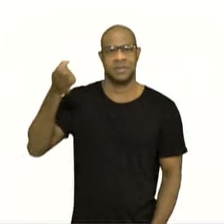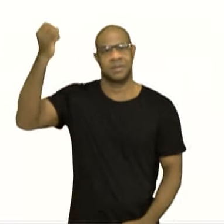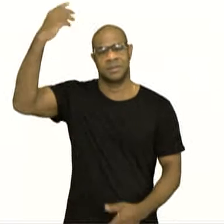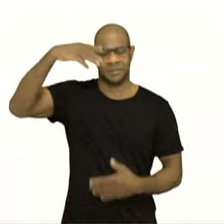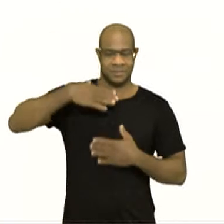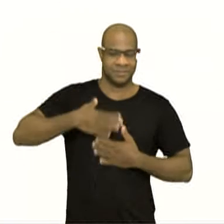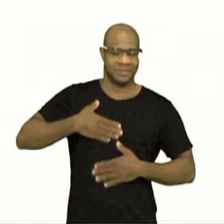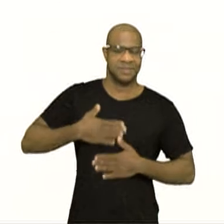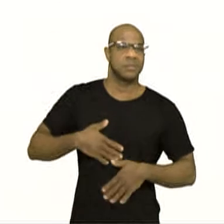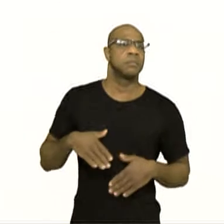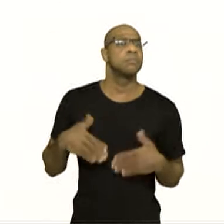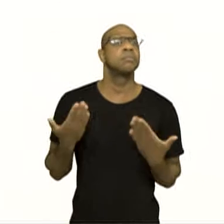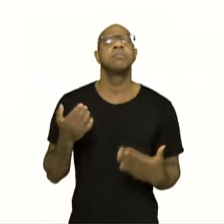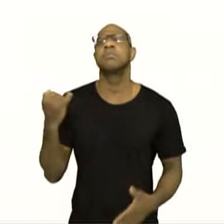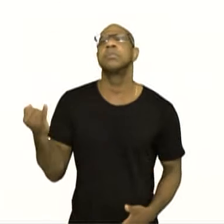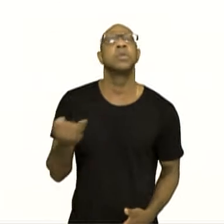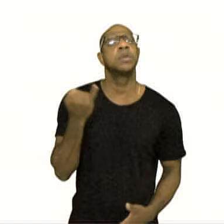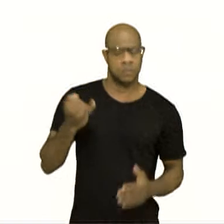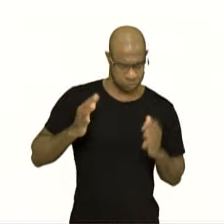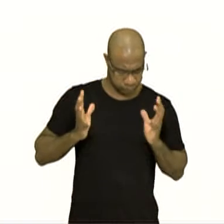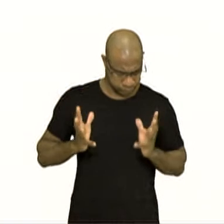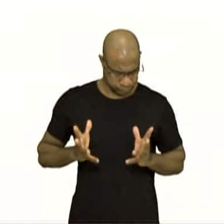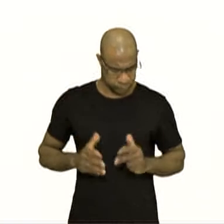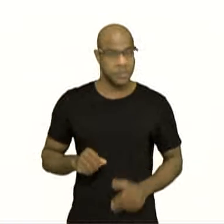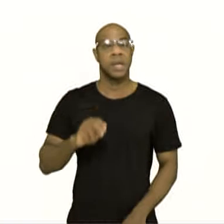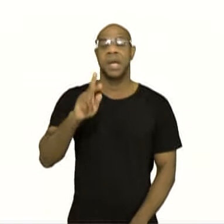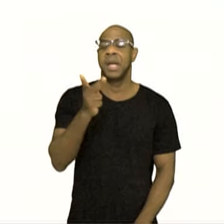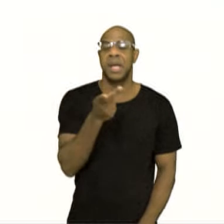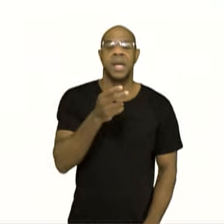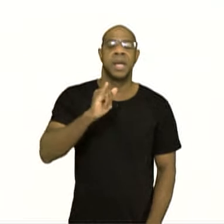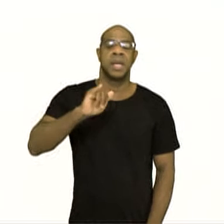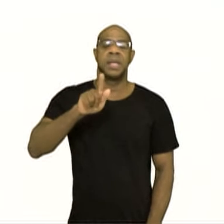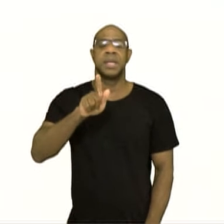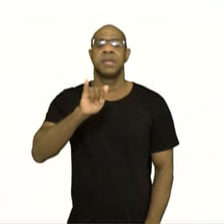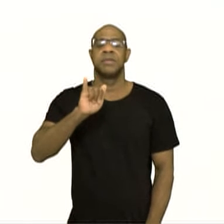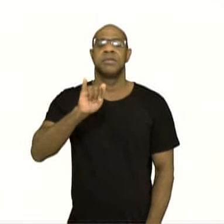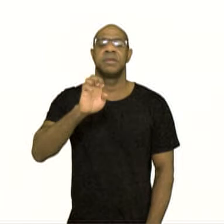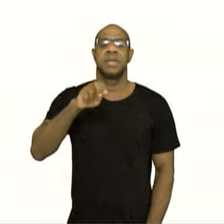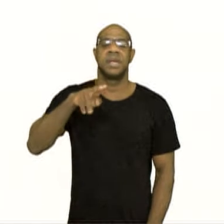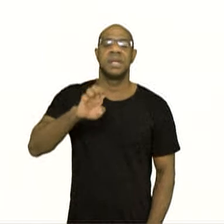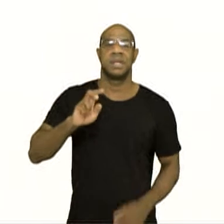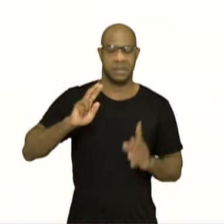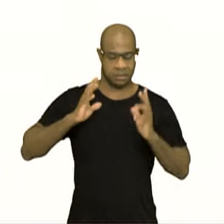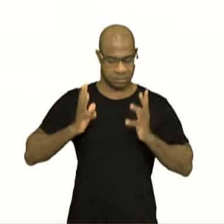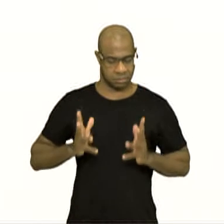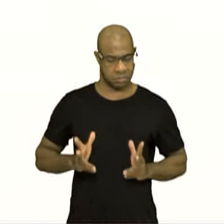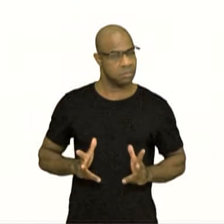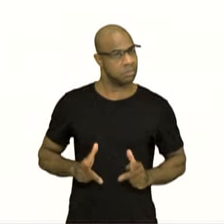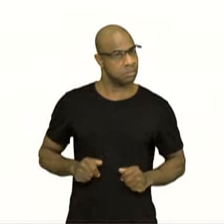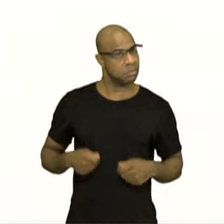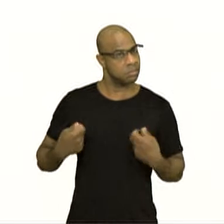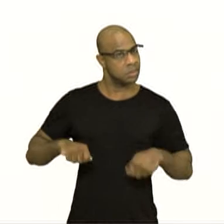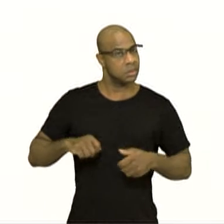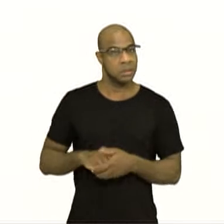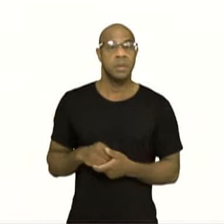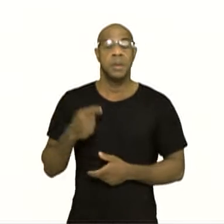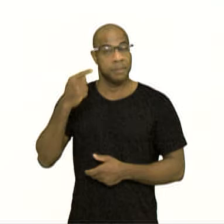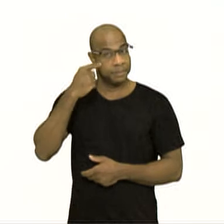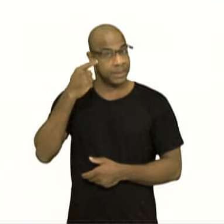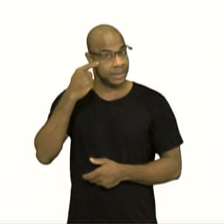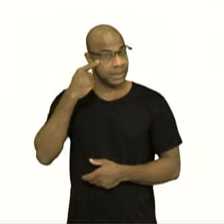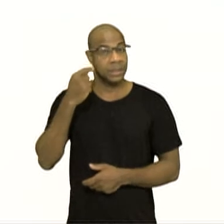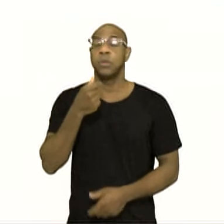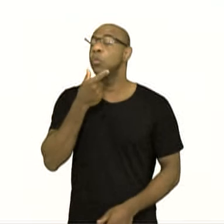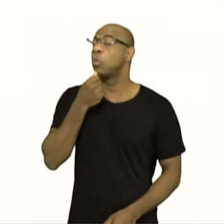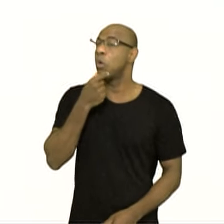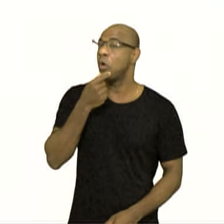a importância aí da higiene, pensando no sistema genital masculino? A higiene, né, o